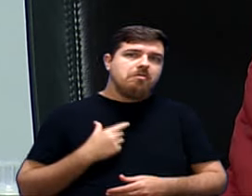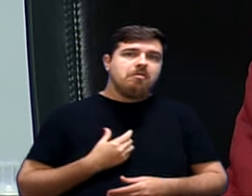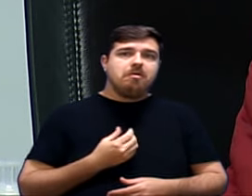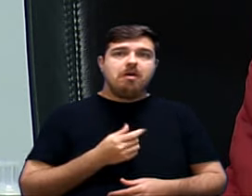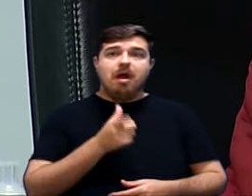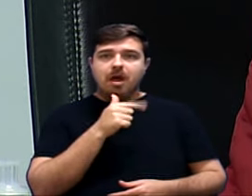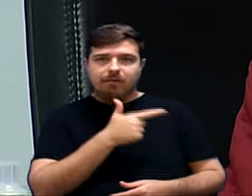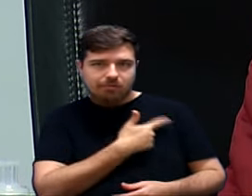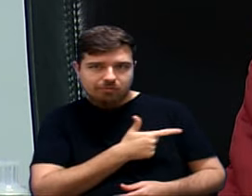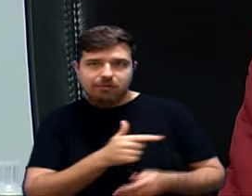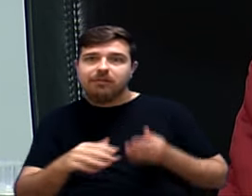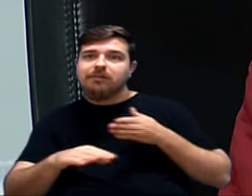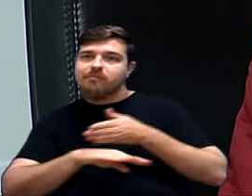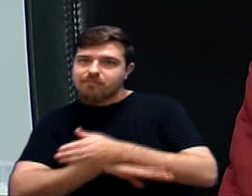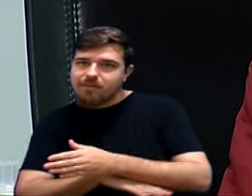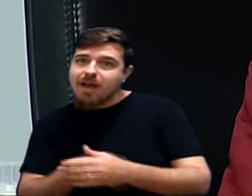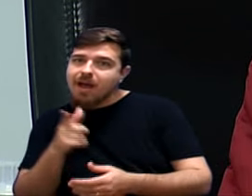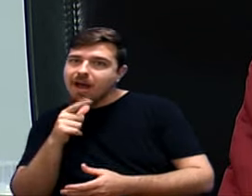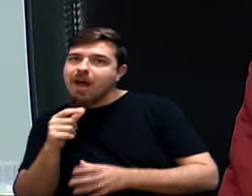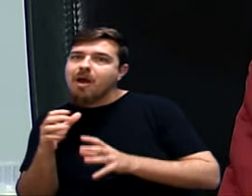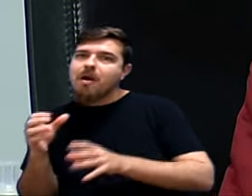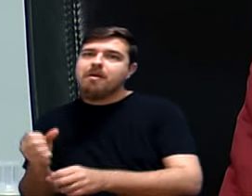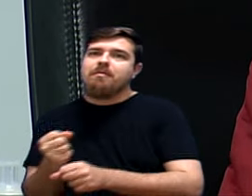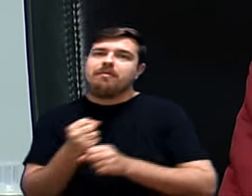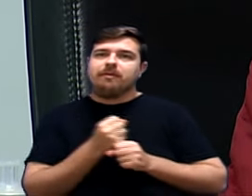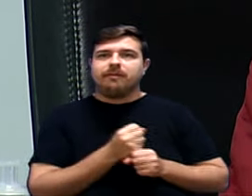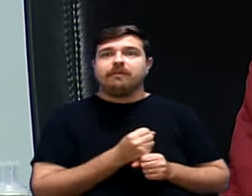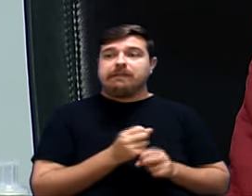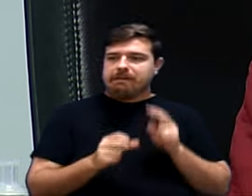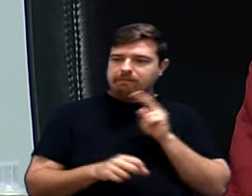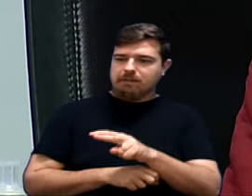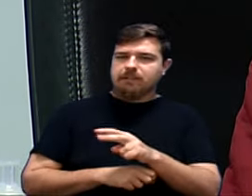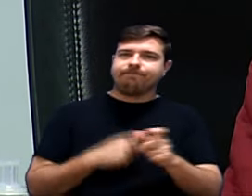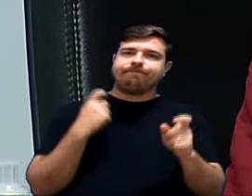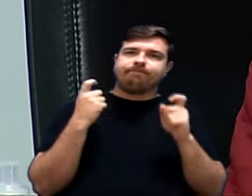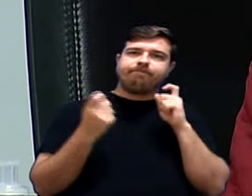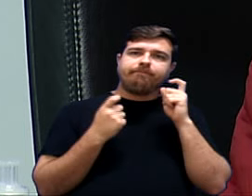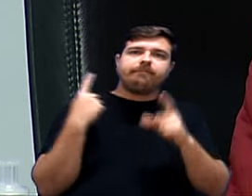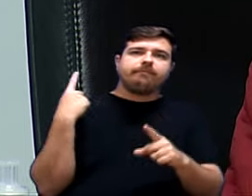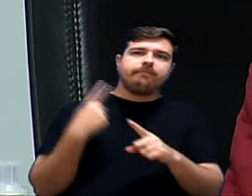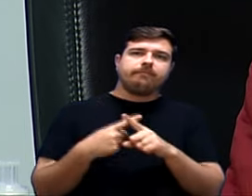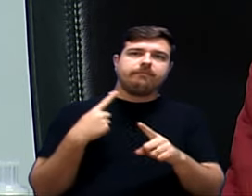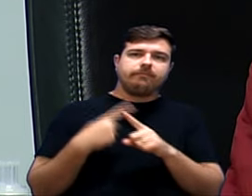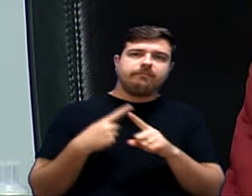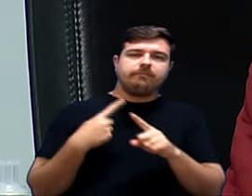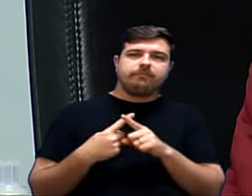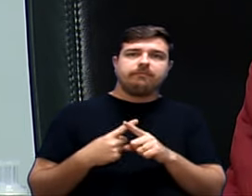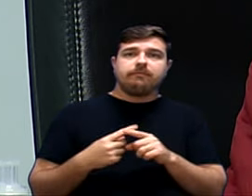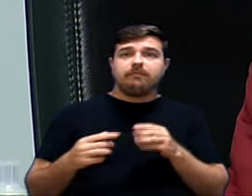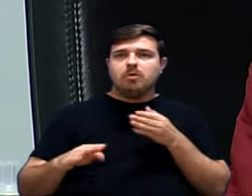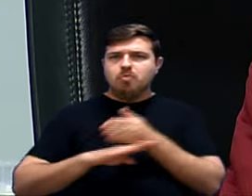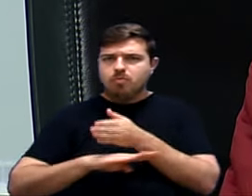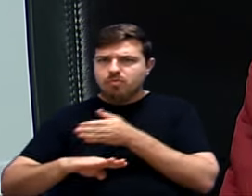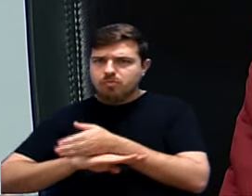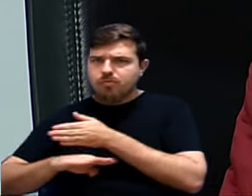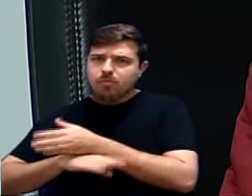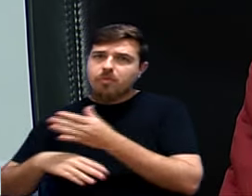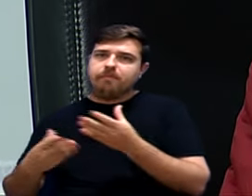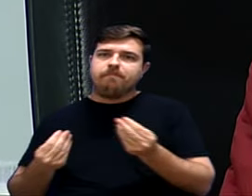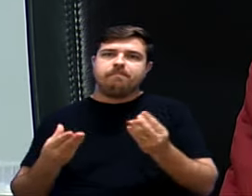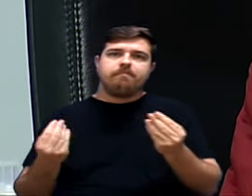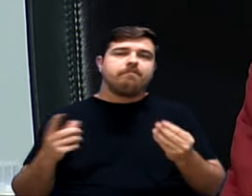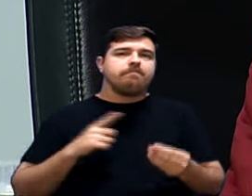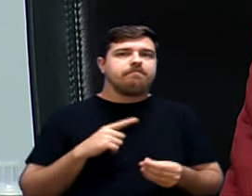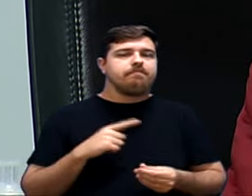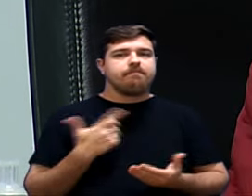São Bento Então hoje a gente olha aqui lá com muita preocupação porque a invasão tá tomando conta e